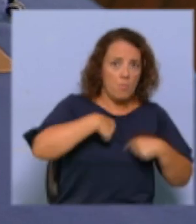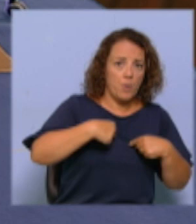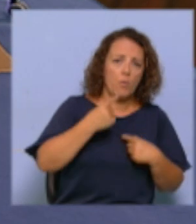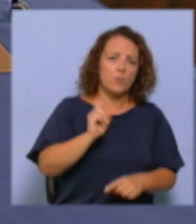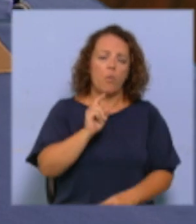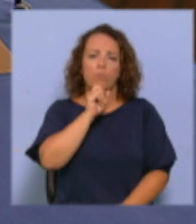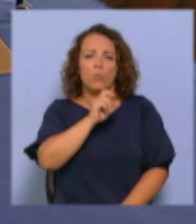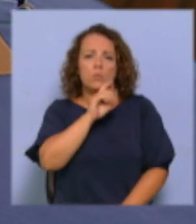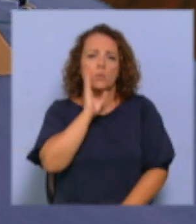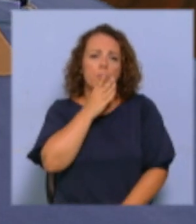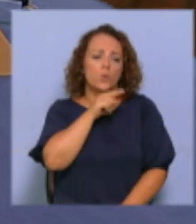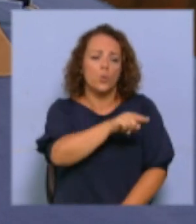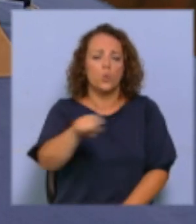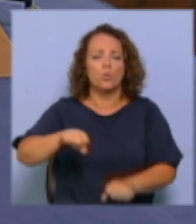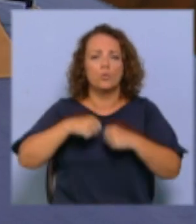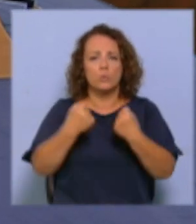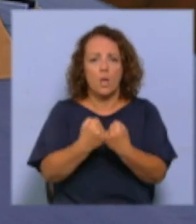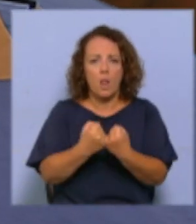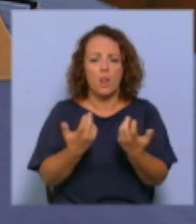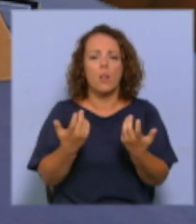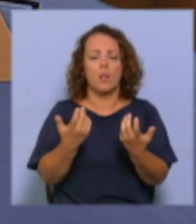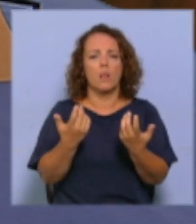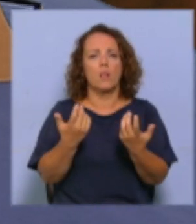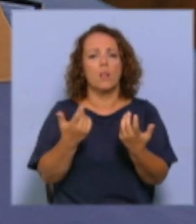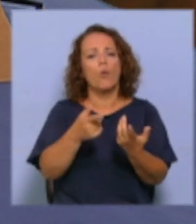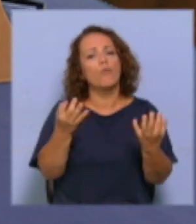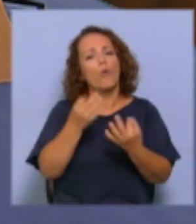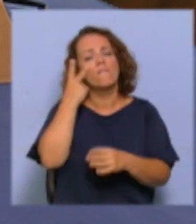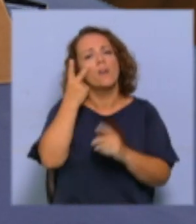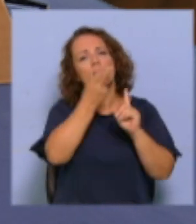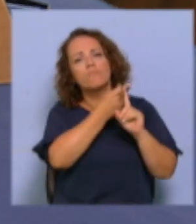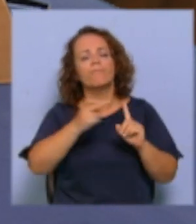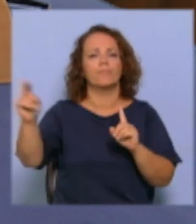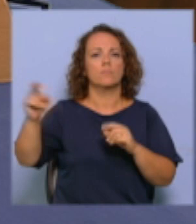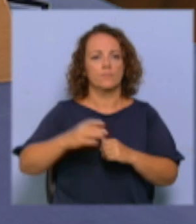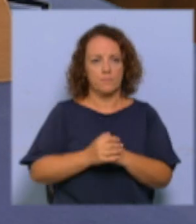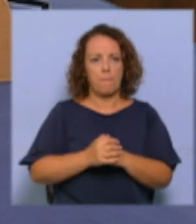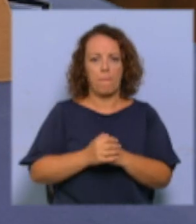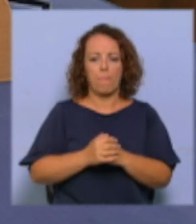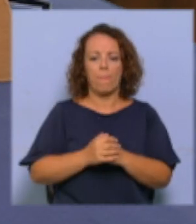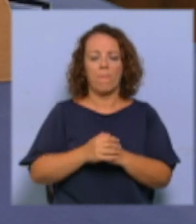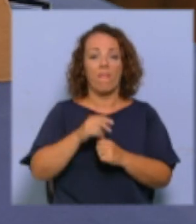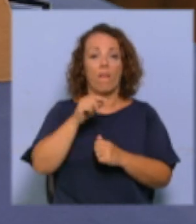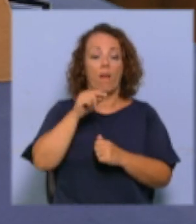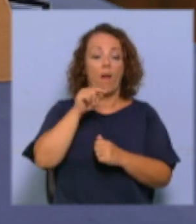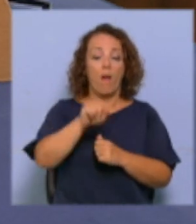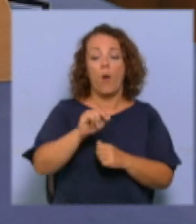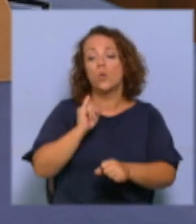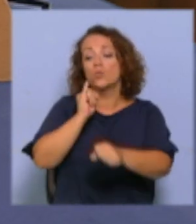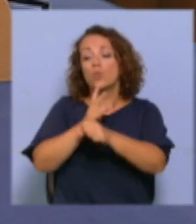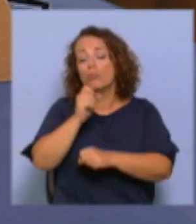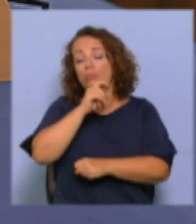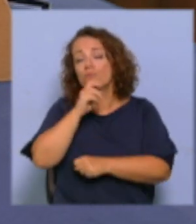circunstâncias sociais, tiveram a possibilidade de fazer isso ao longo de toda a vida. Se foram os da primeira hora, outros chegarão muito no